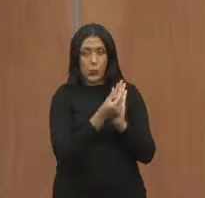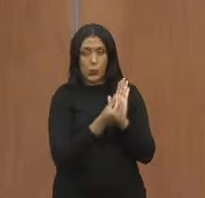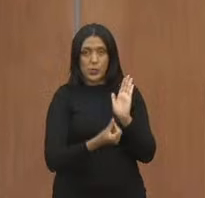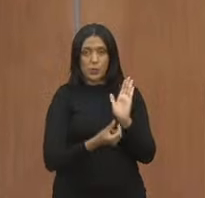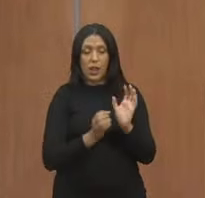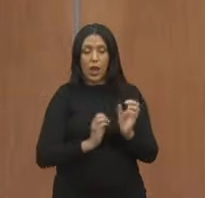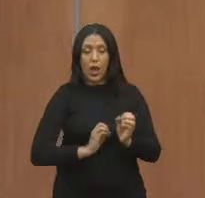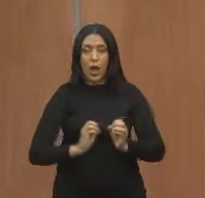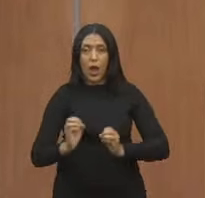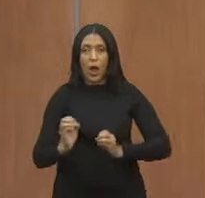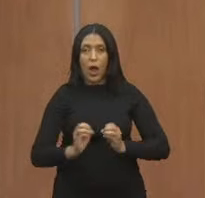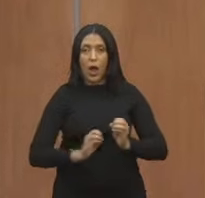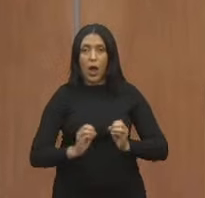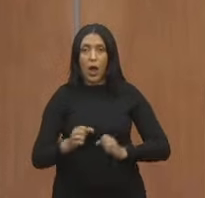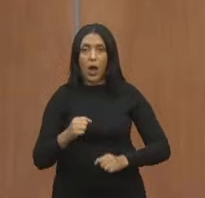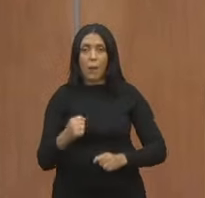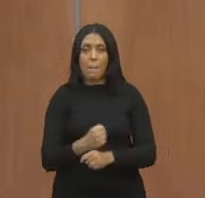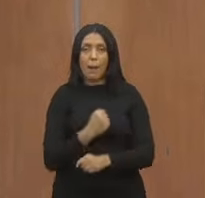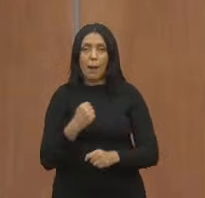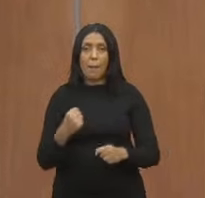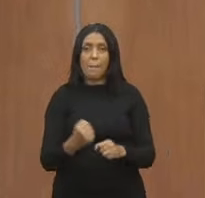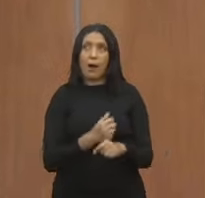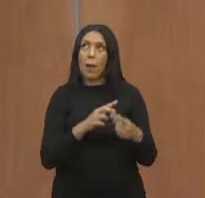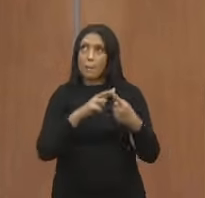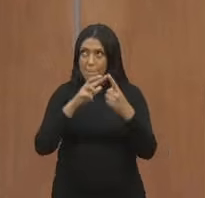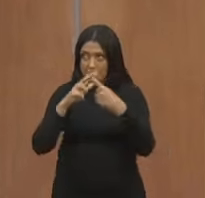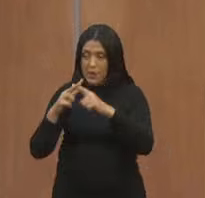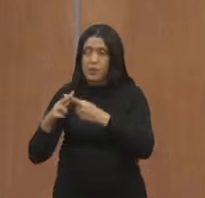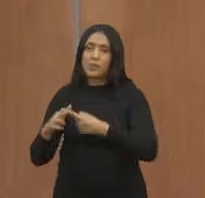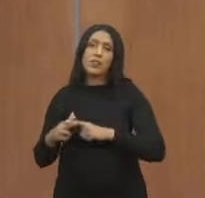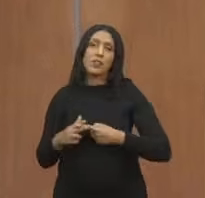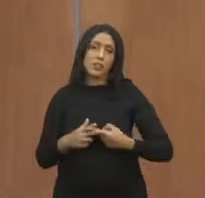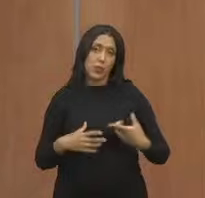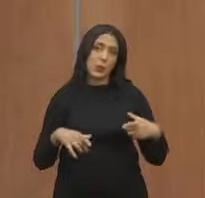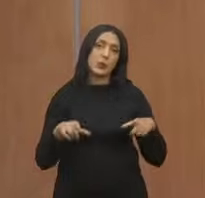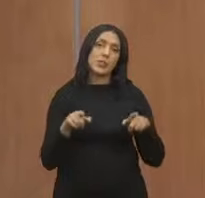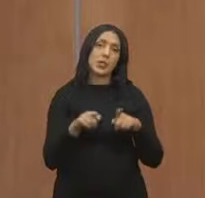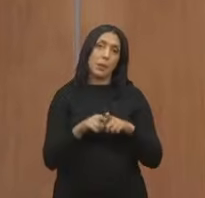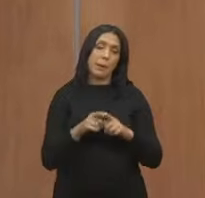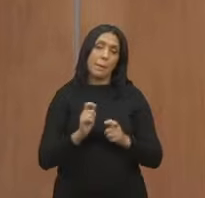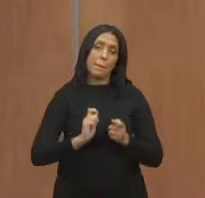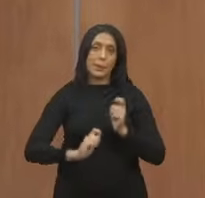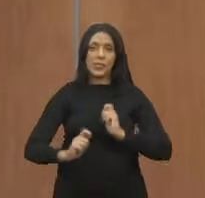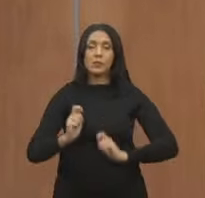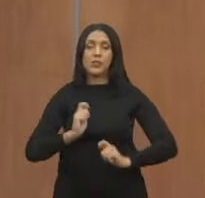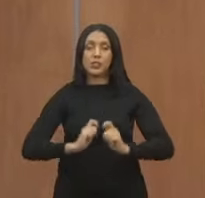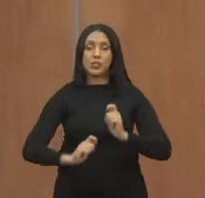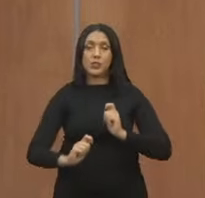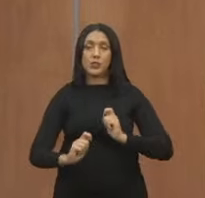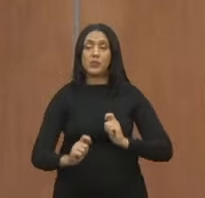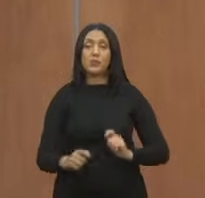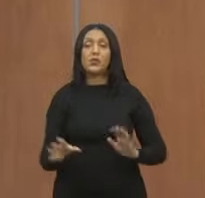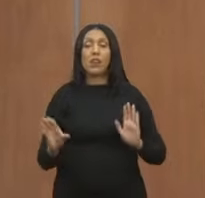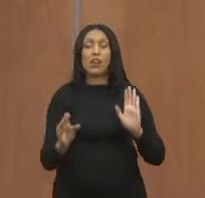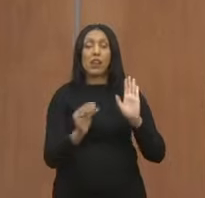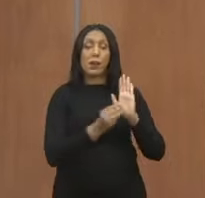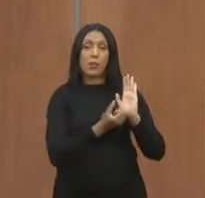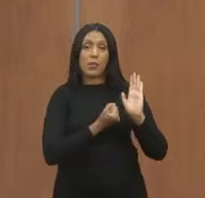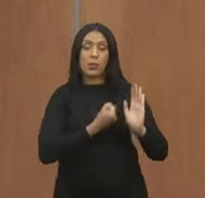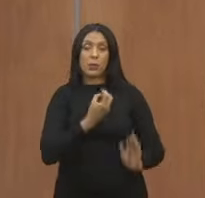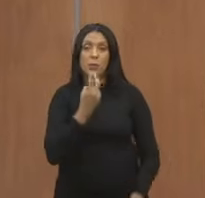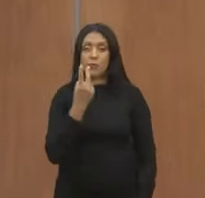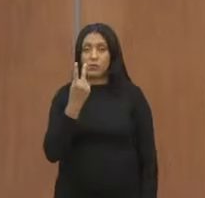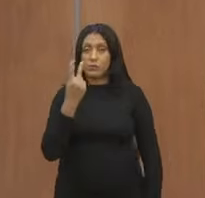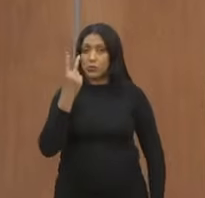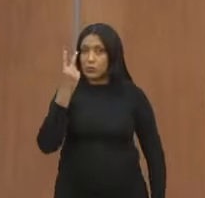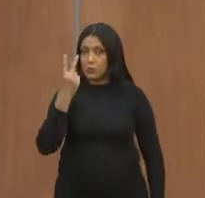ação 2191. Manutenção de serviços administrativos. A emenda 2,